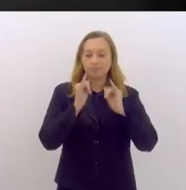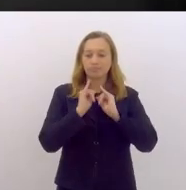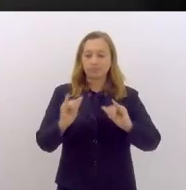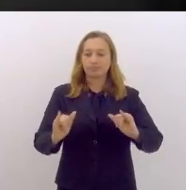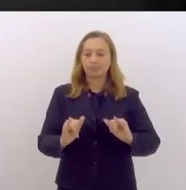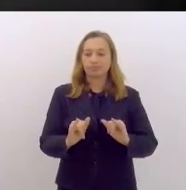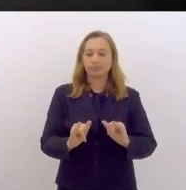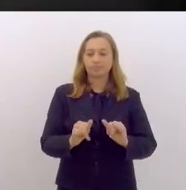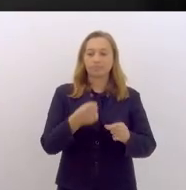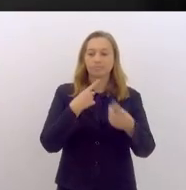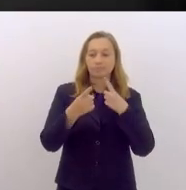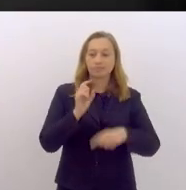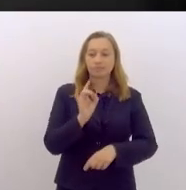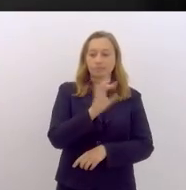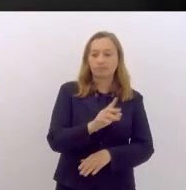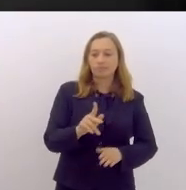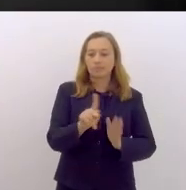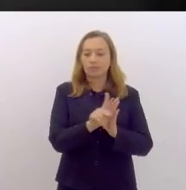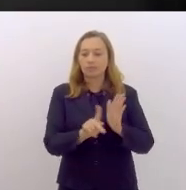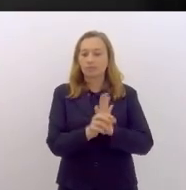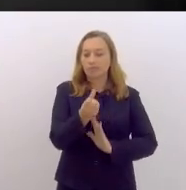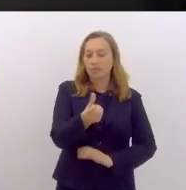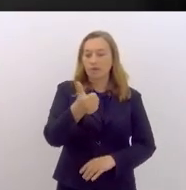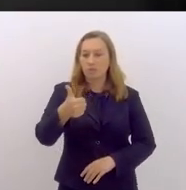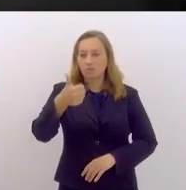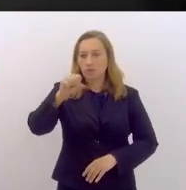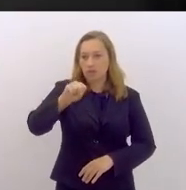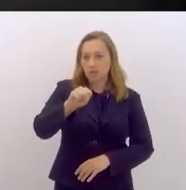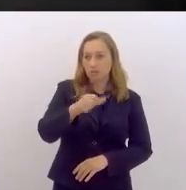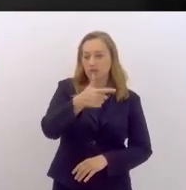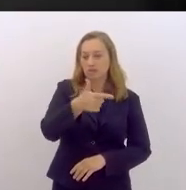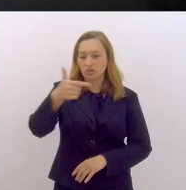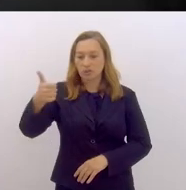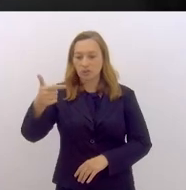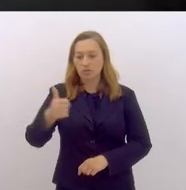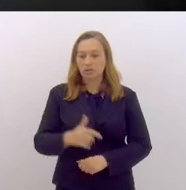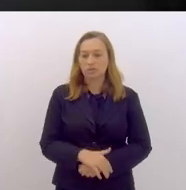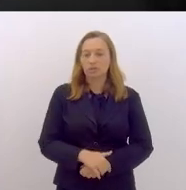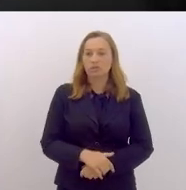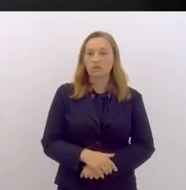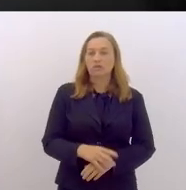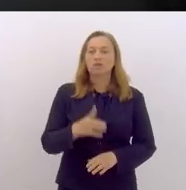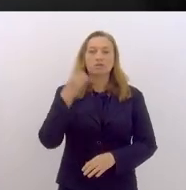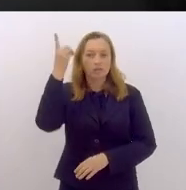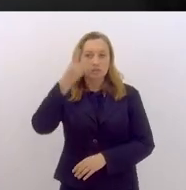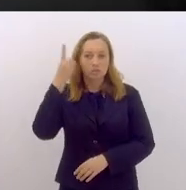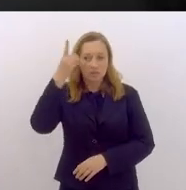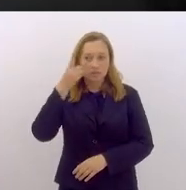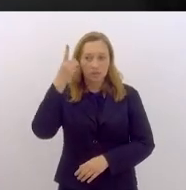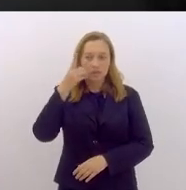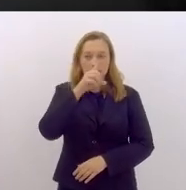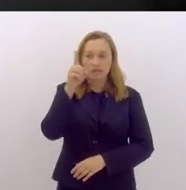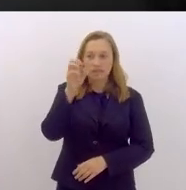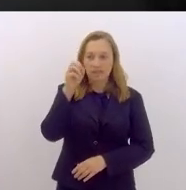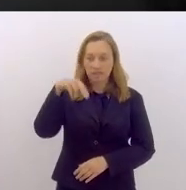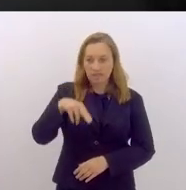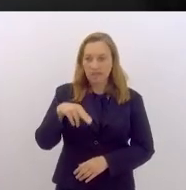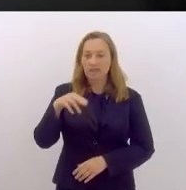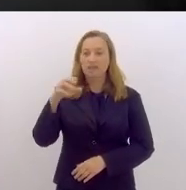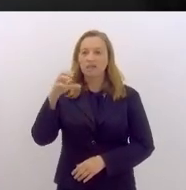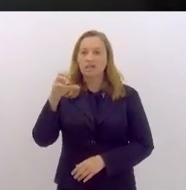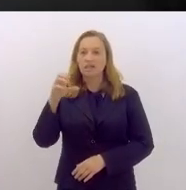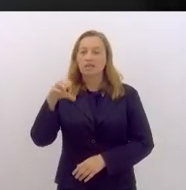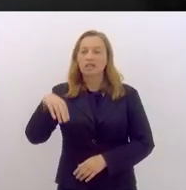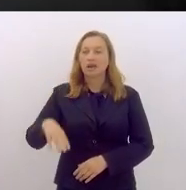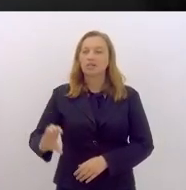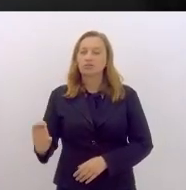Anuncio, em regime de urgência, em discussão única, projeto de lei 6118 de 22, de autoria dos deputados Zeidan, Carlos Mink e